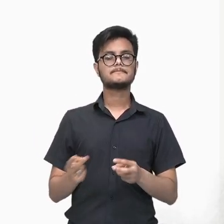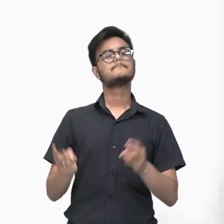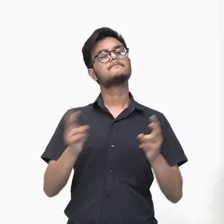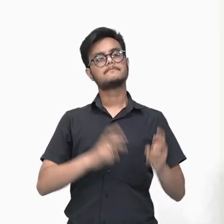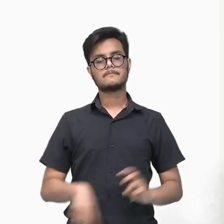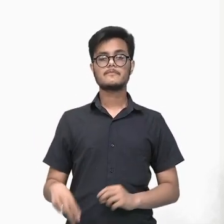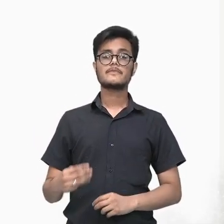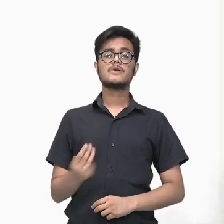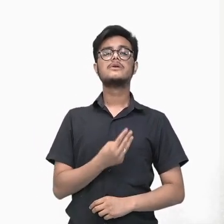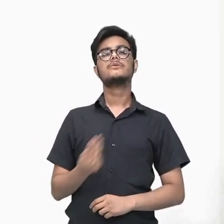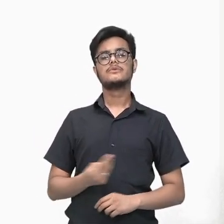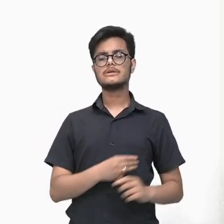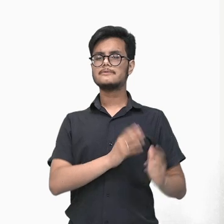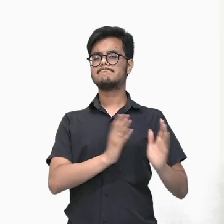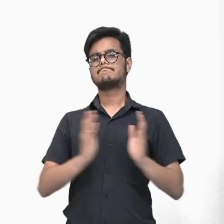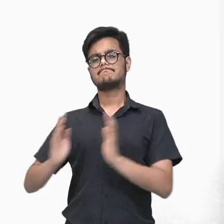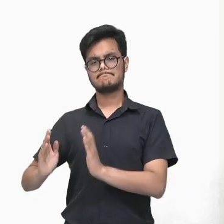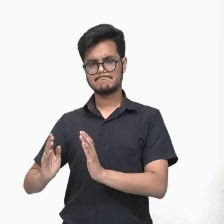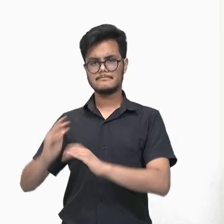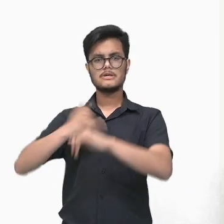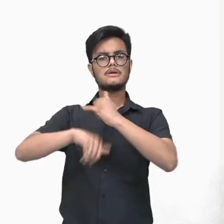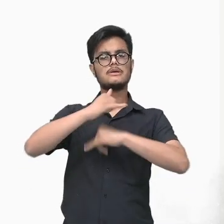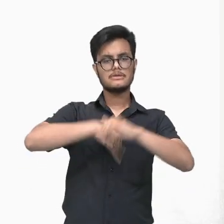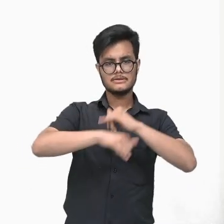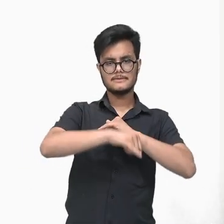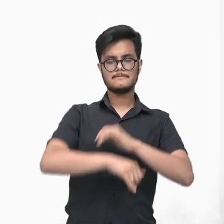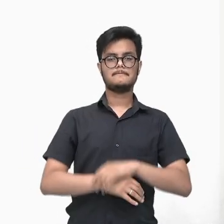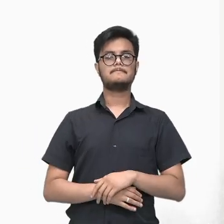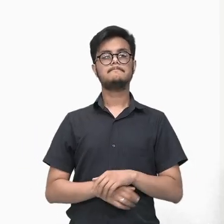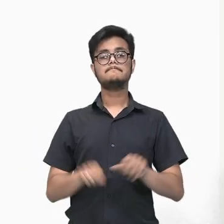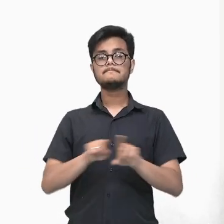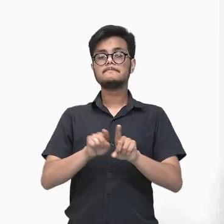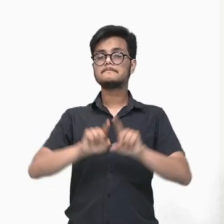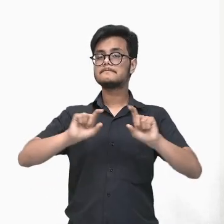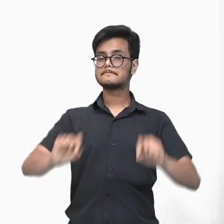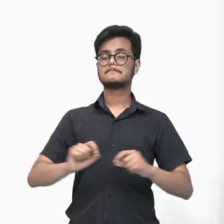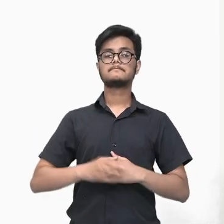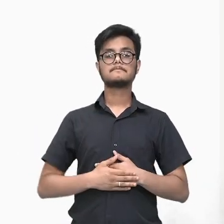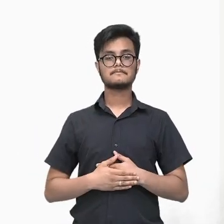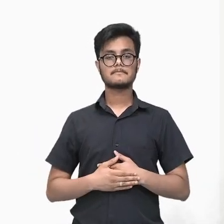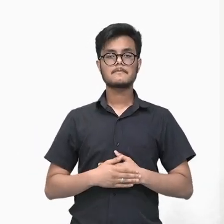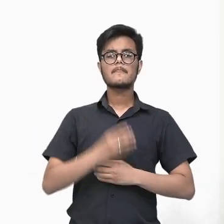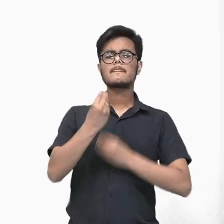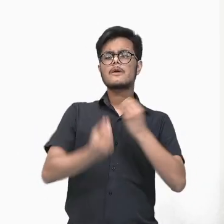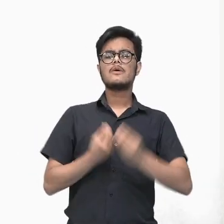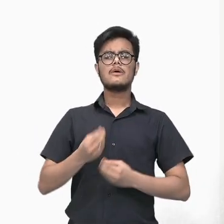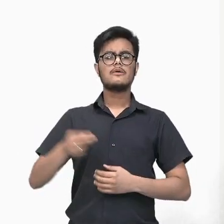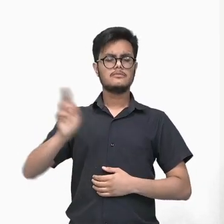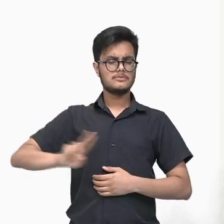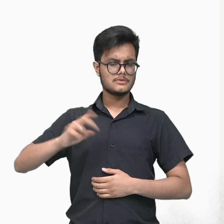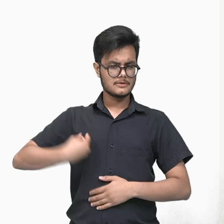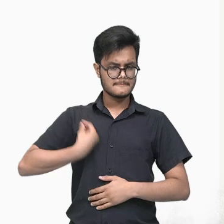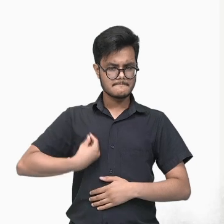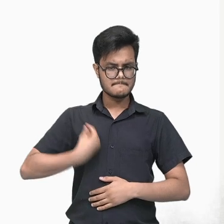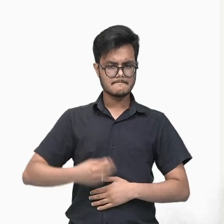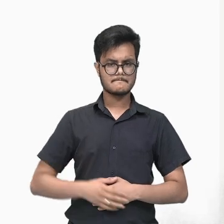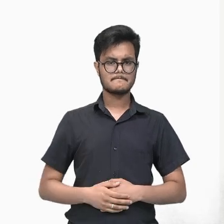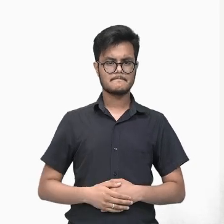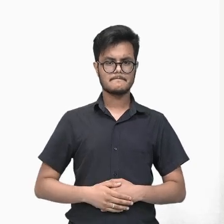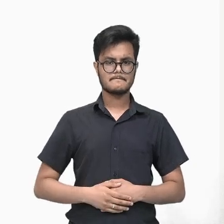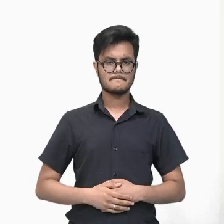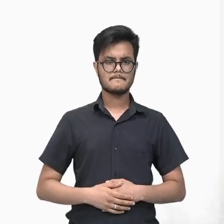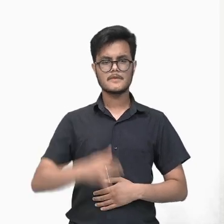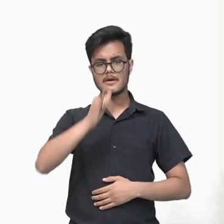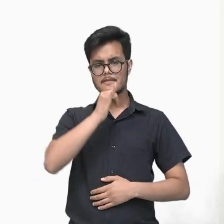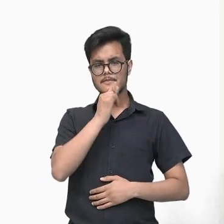esses 3 tipos de eletrização. Existem também aplicações no cotidiano. Trouxe